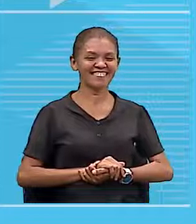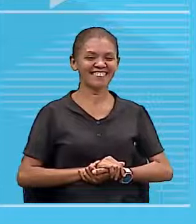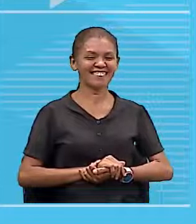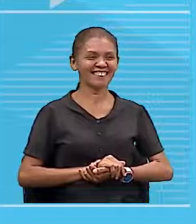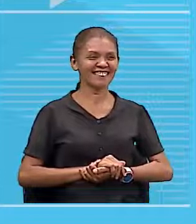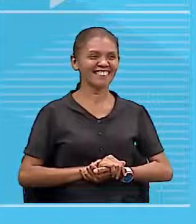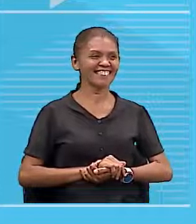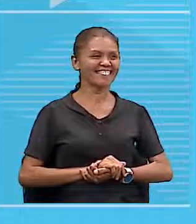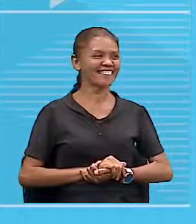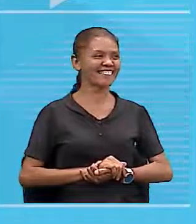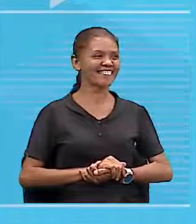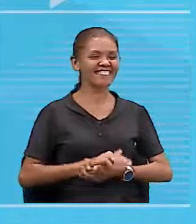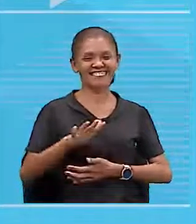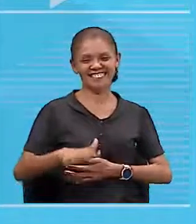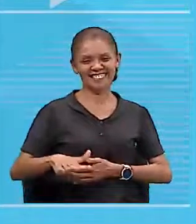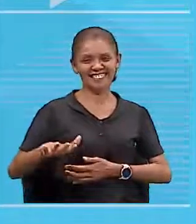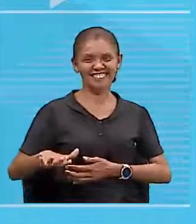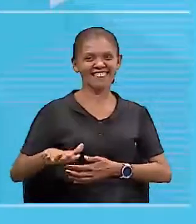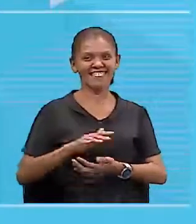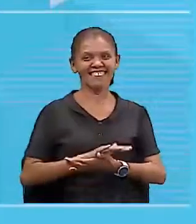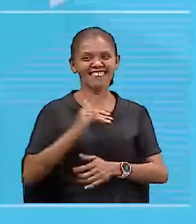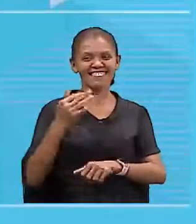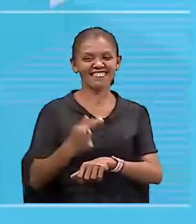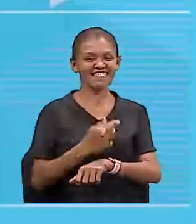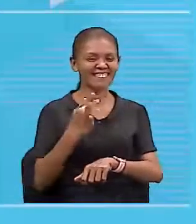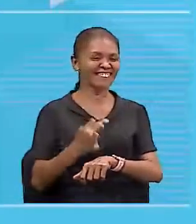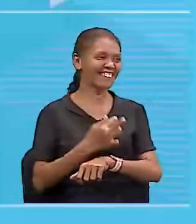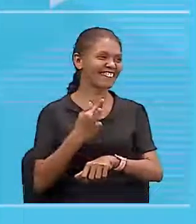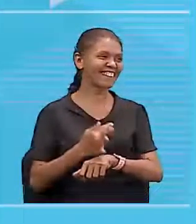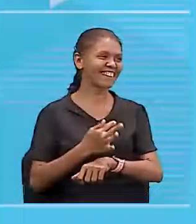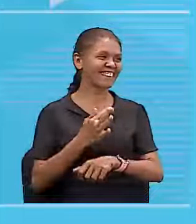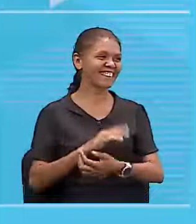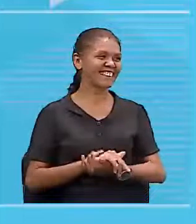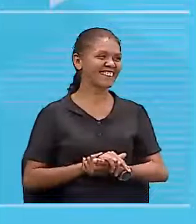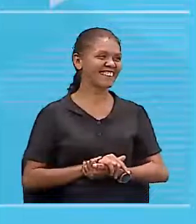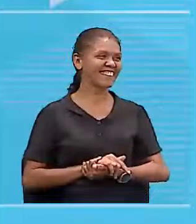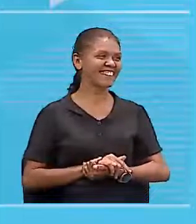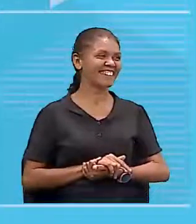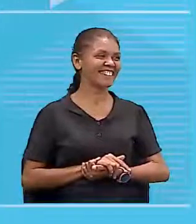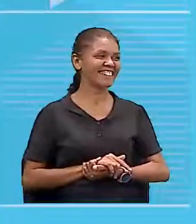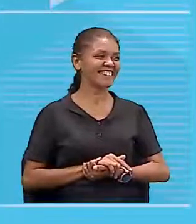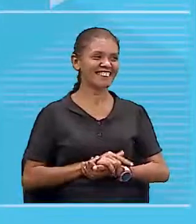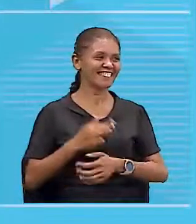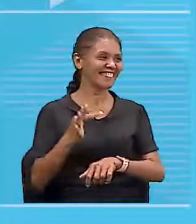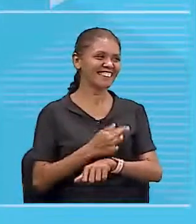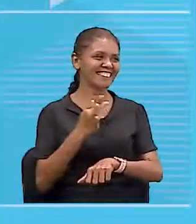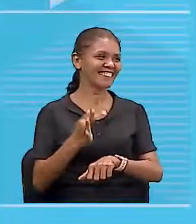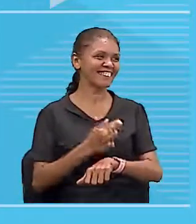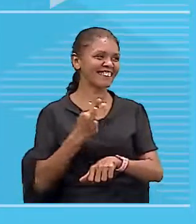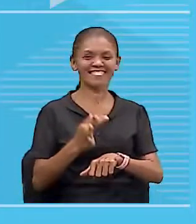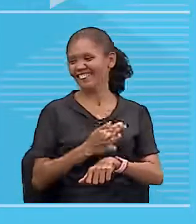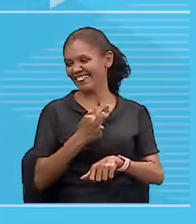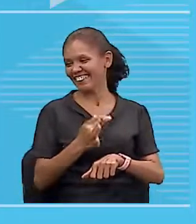a infância a infância linda belíssima calma tranquila sem exageros